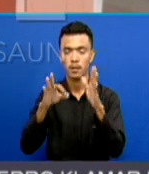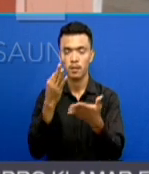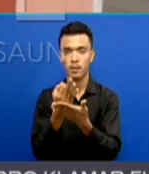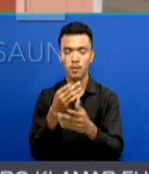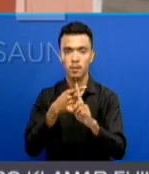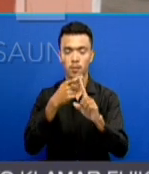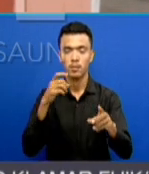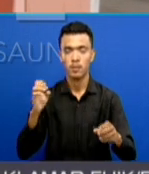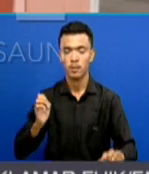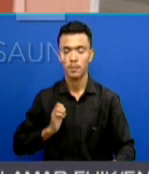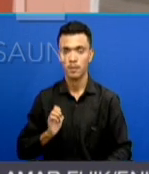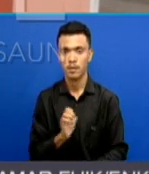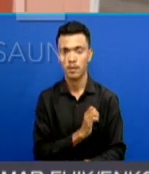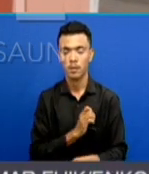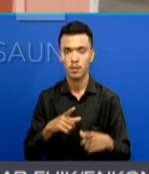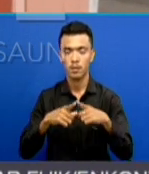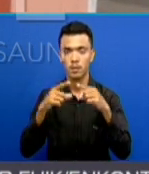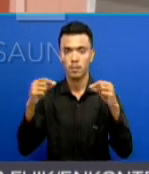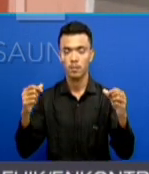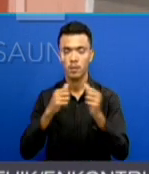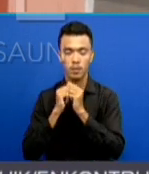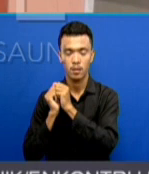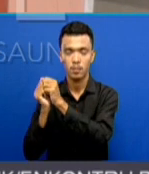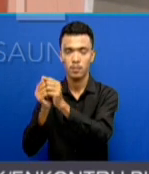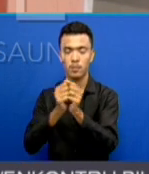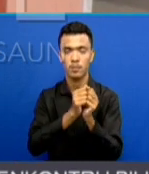russo embaixada Japão né bem apoio na escola né a muito